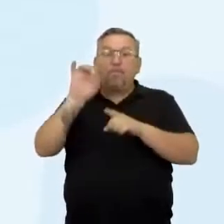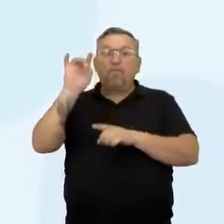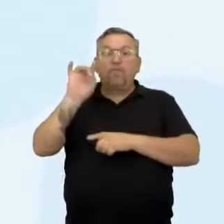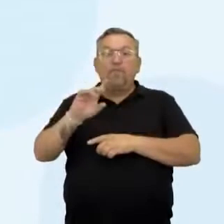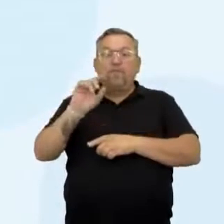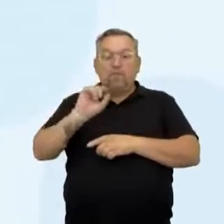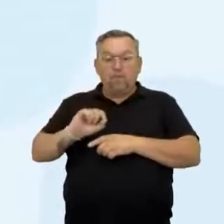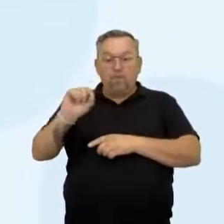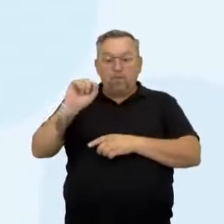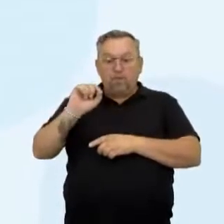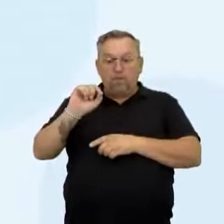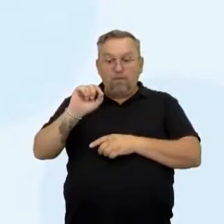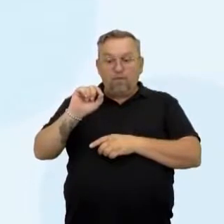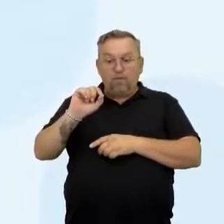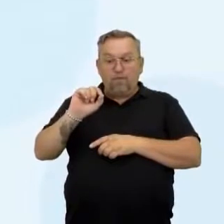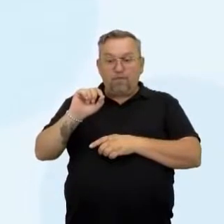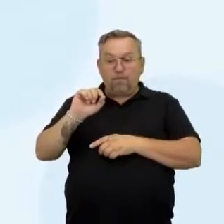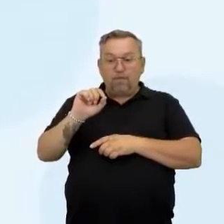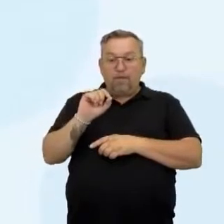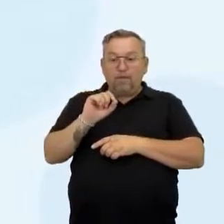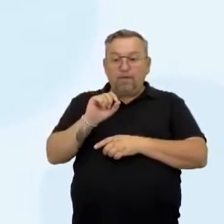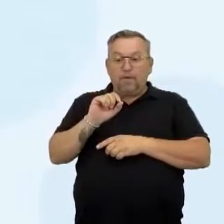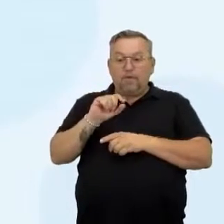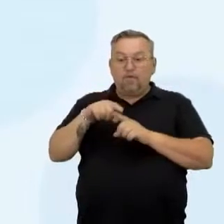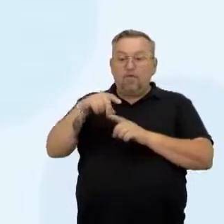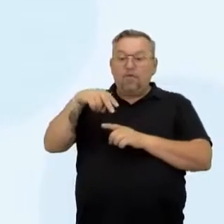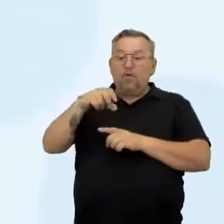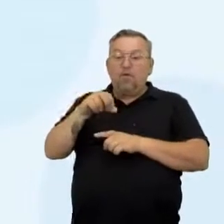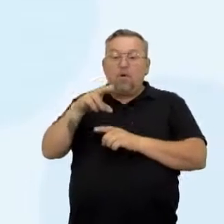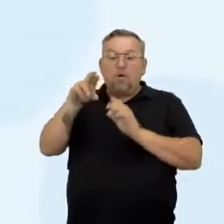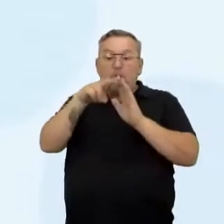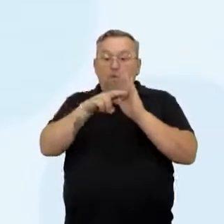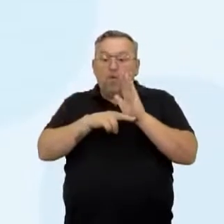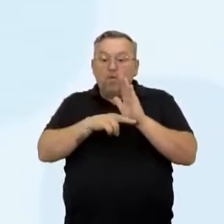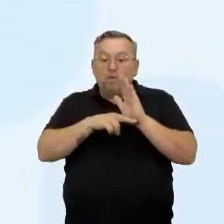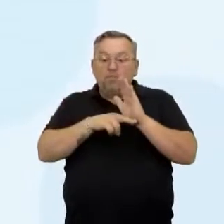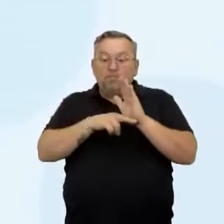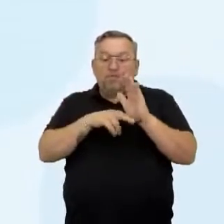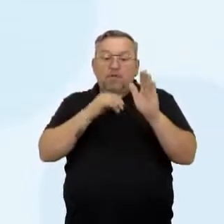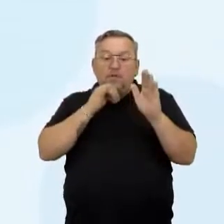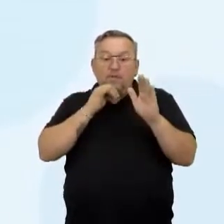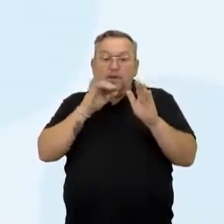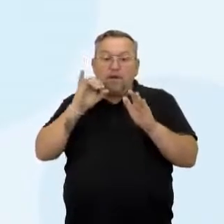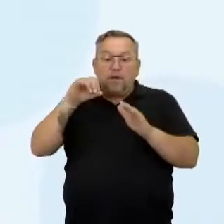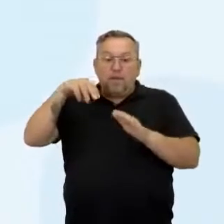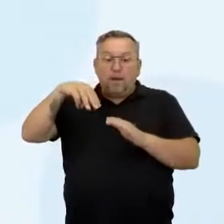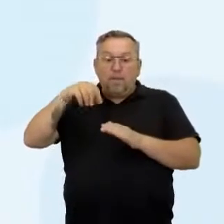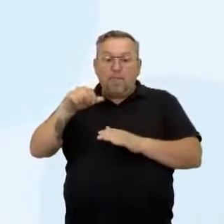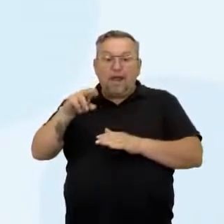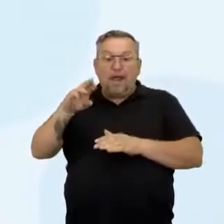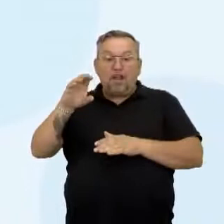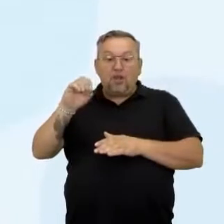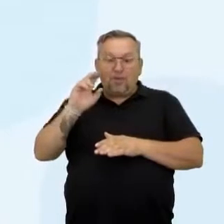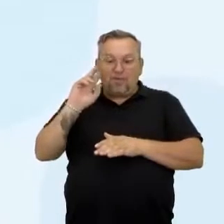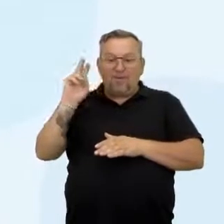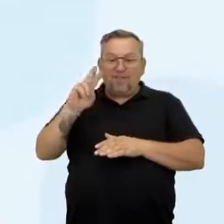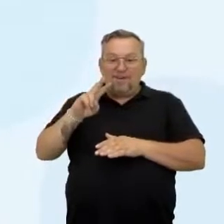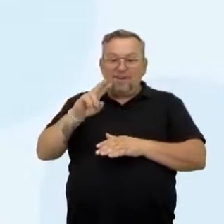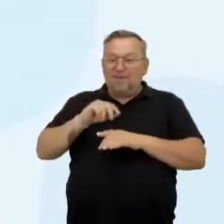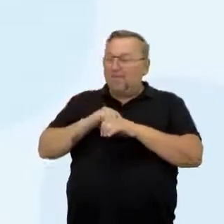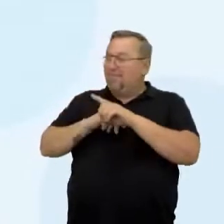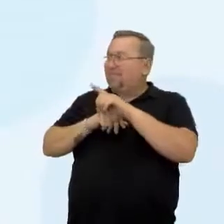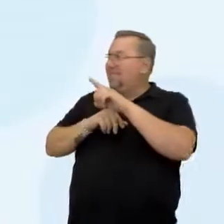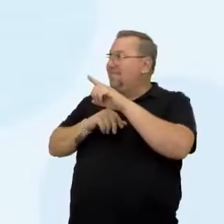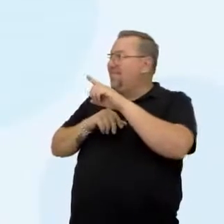só na questão aí de normas técnicas, como por exemplo a gente tem aqui o Inmetro, né, que trata aí das normas